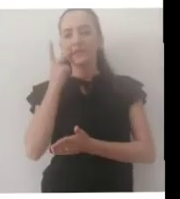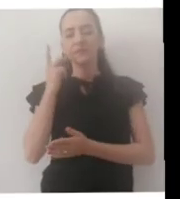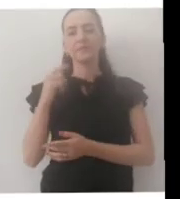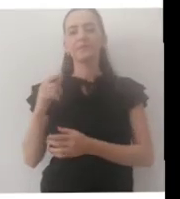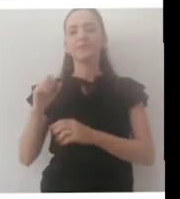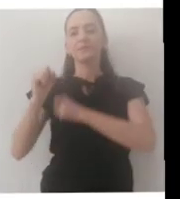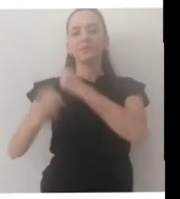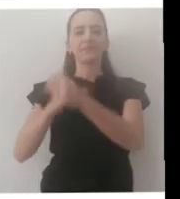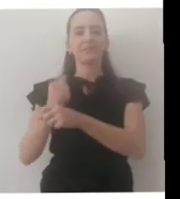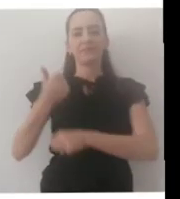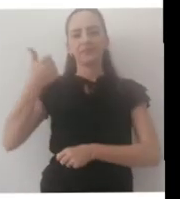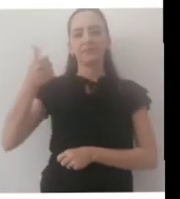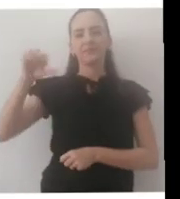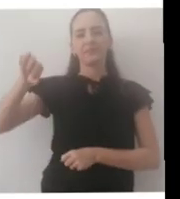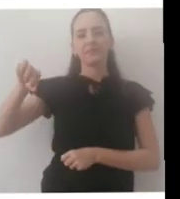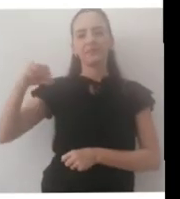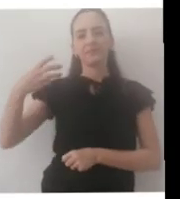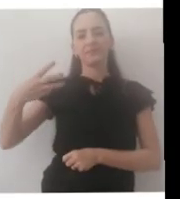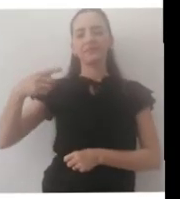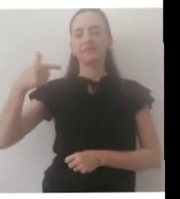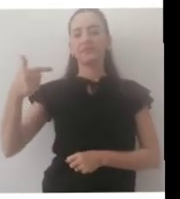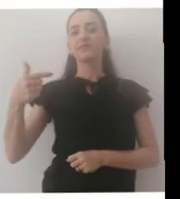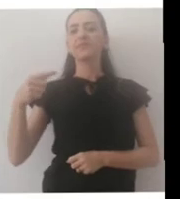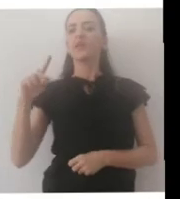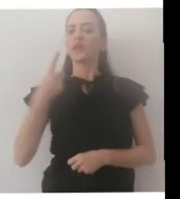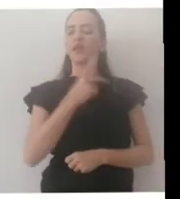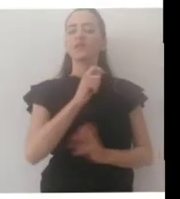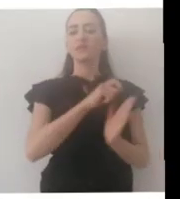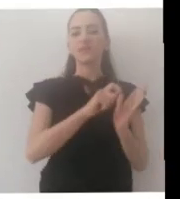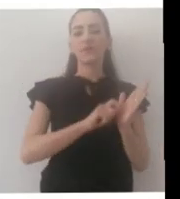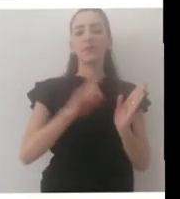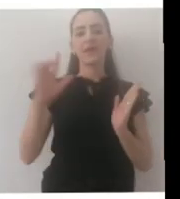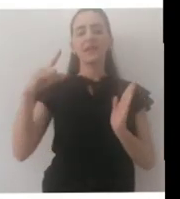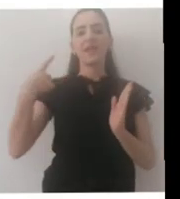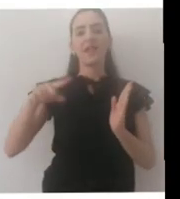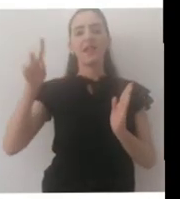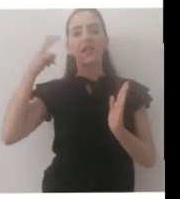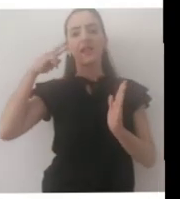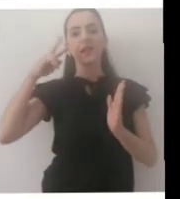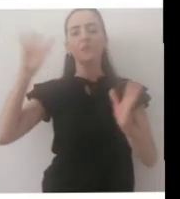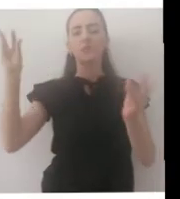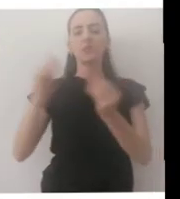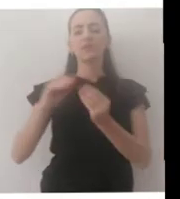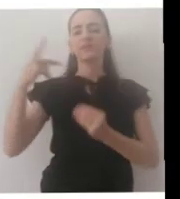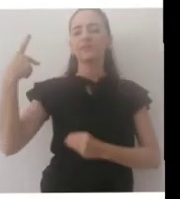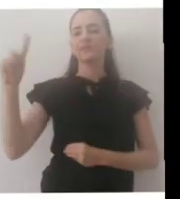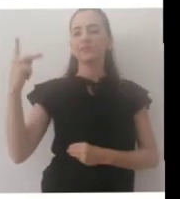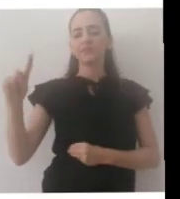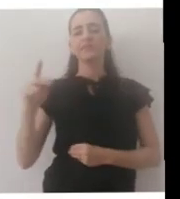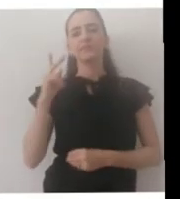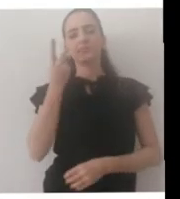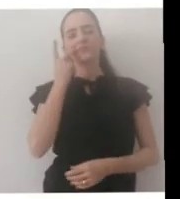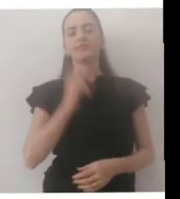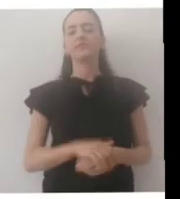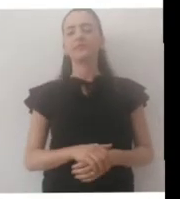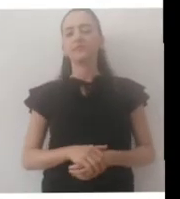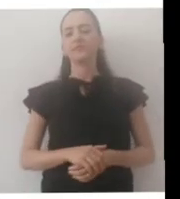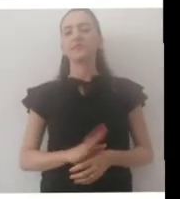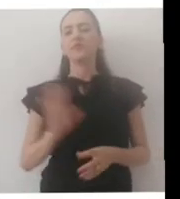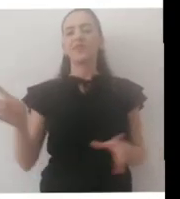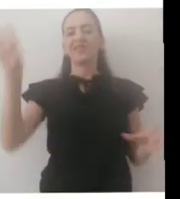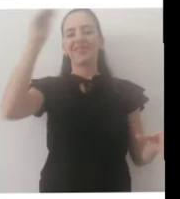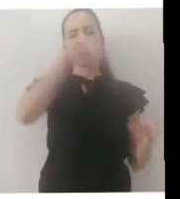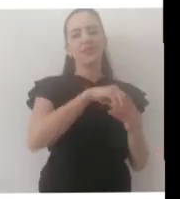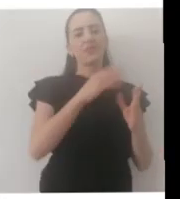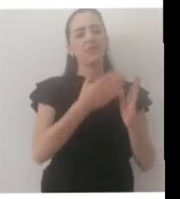Moral da Criança de Piaget, publicado em 1932. Então, é um texto produzido por ela, mas que é uma revisão de outro livro. Então,